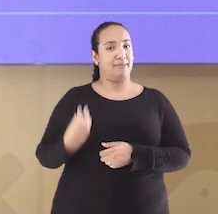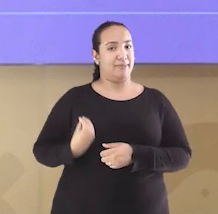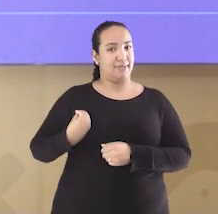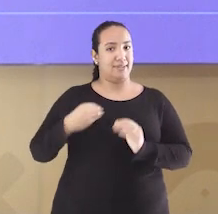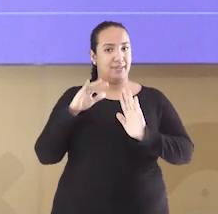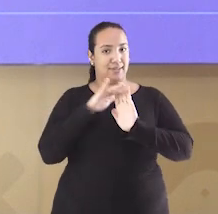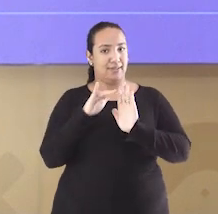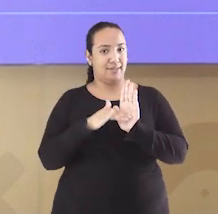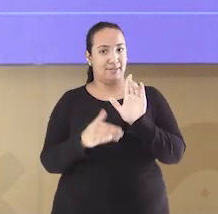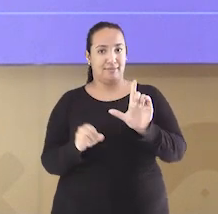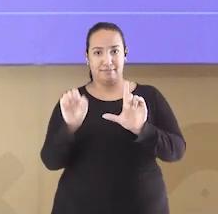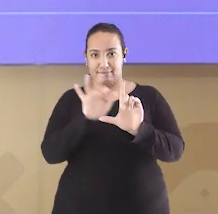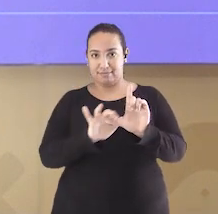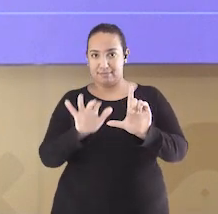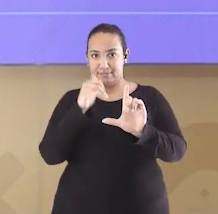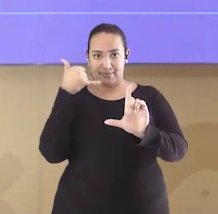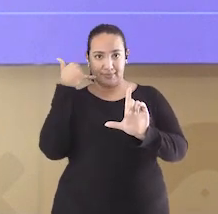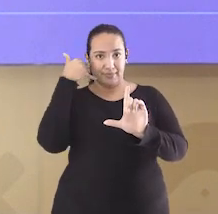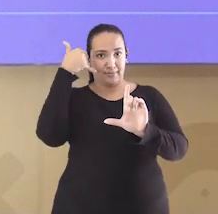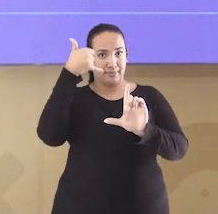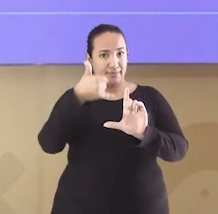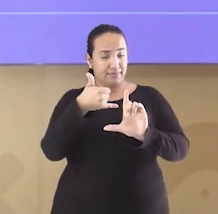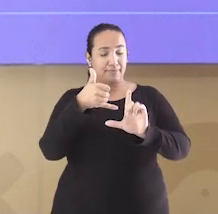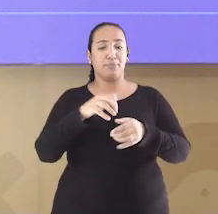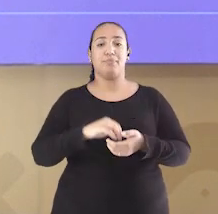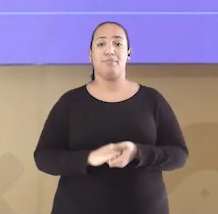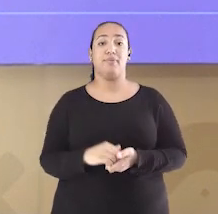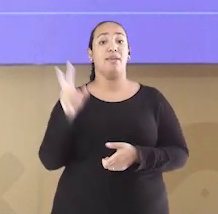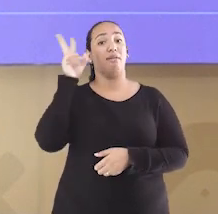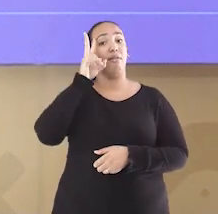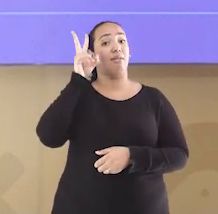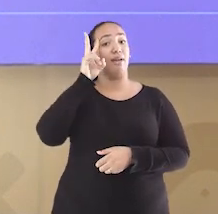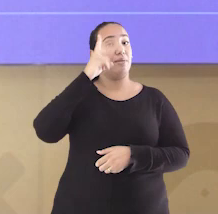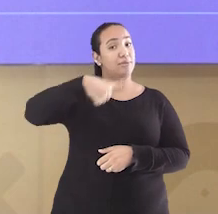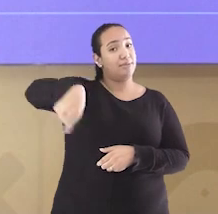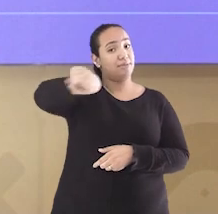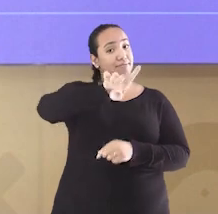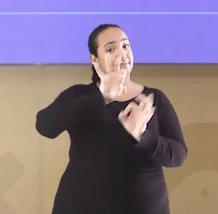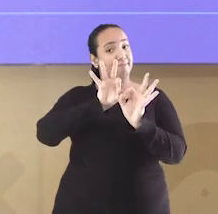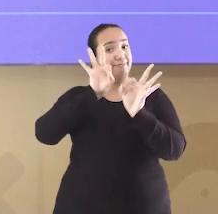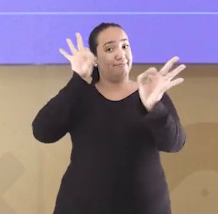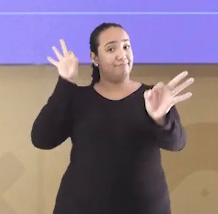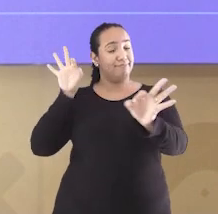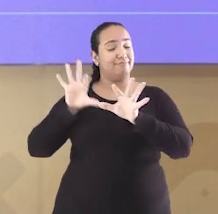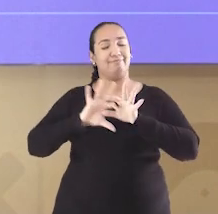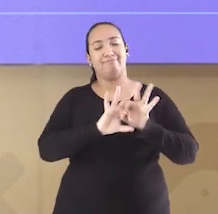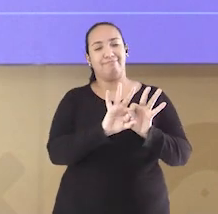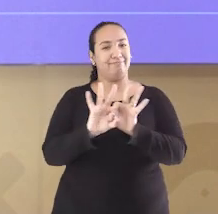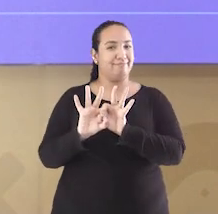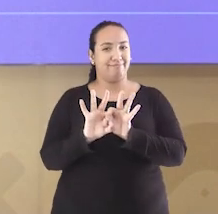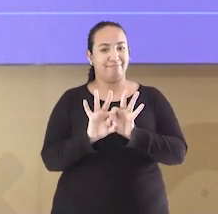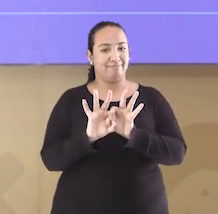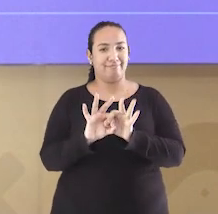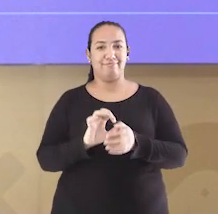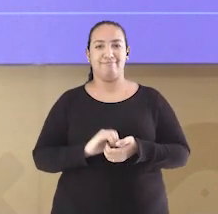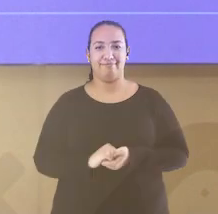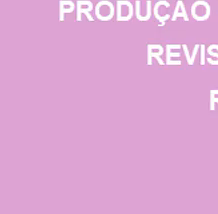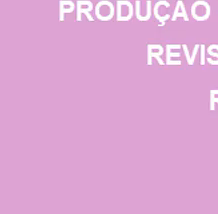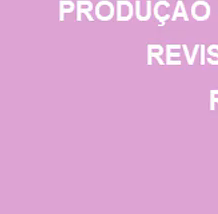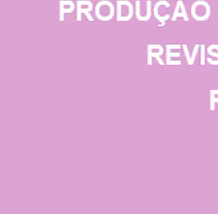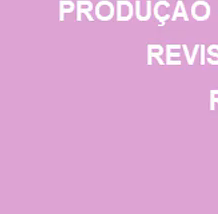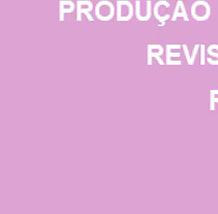Code que aparece em sua tela. E claro, lembre-se sempre, mesmo distantes, estamos juntos.